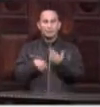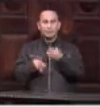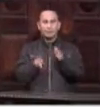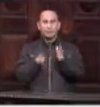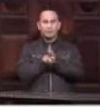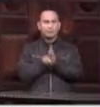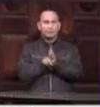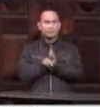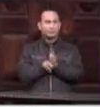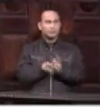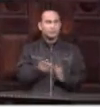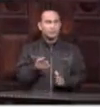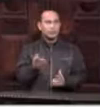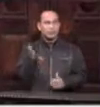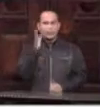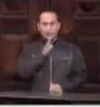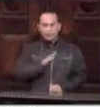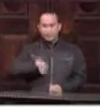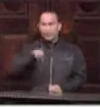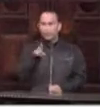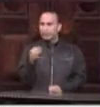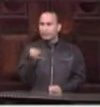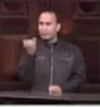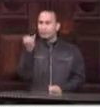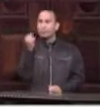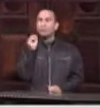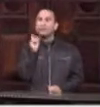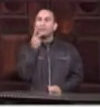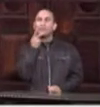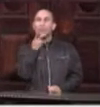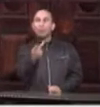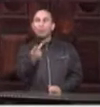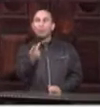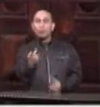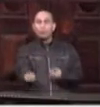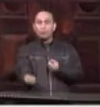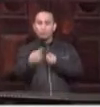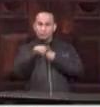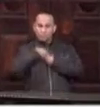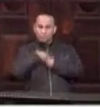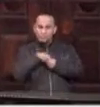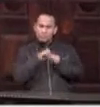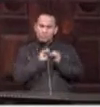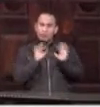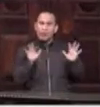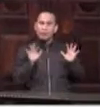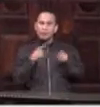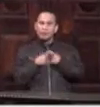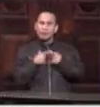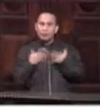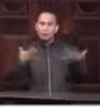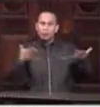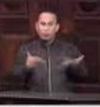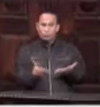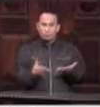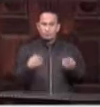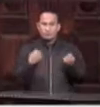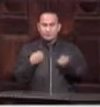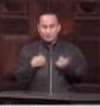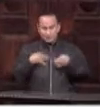herança negra no Brasil. Isso é fundamental. Por que a gente fala uma devolução simbólica? Porque isso hoje é um